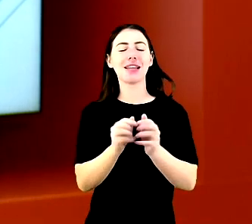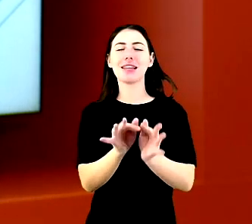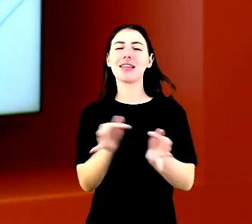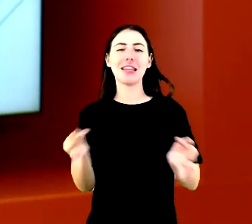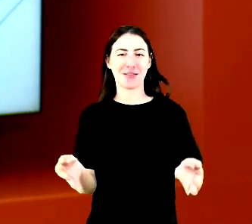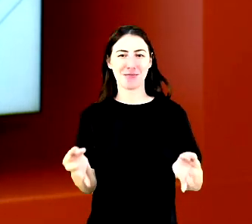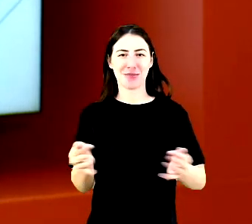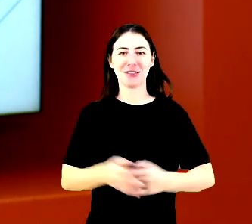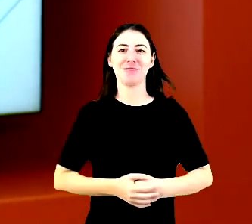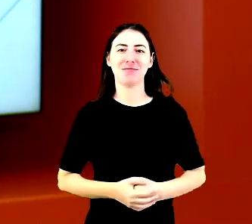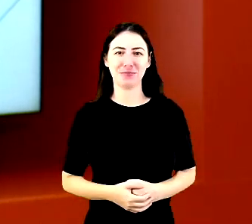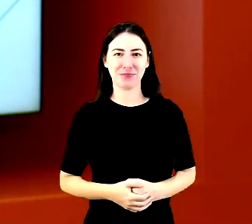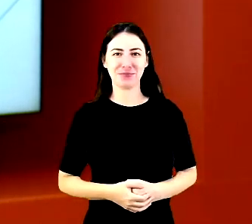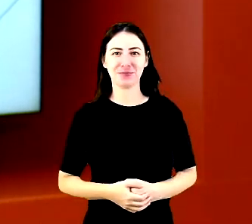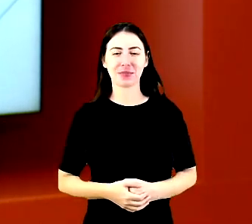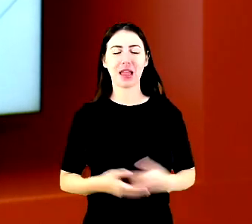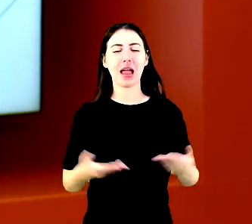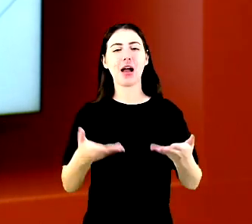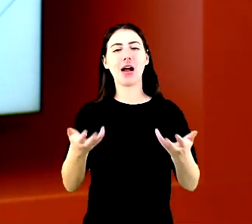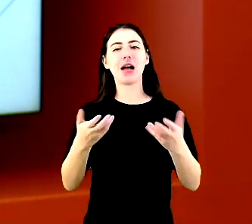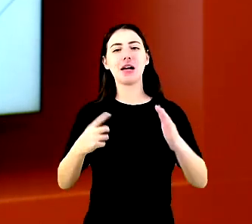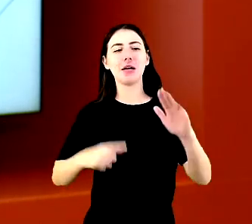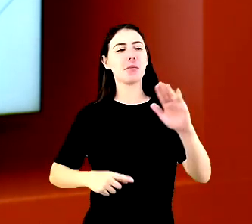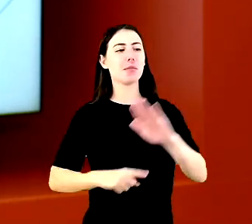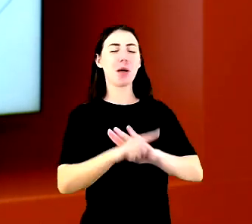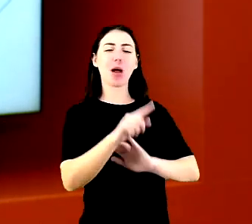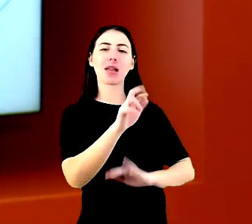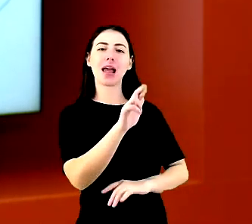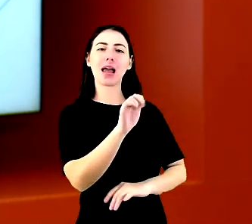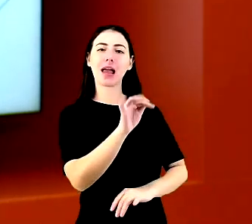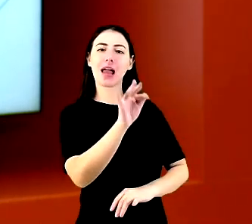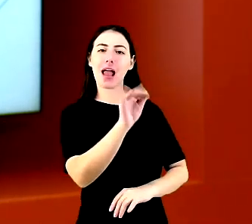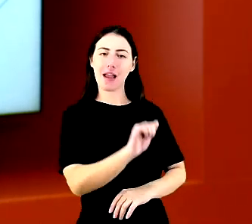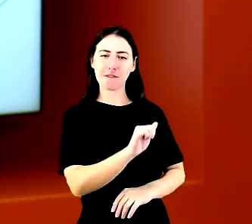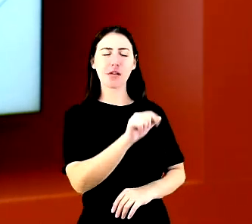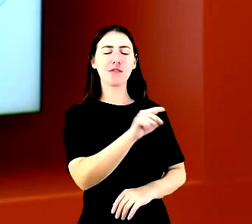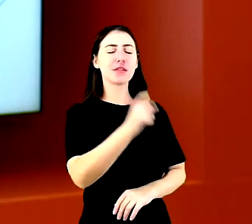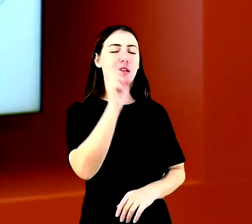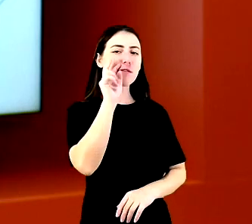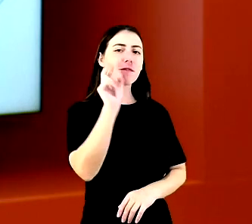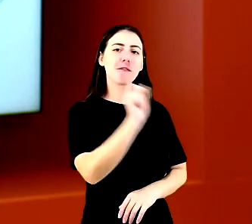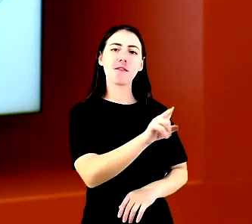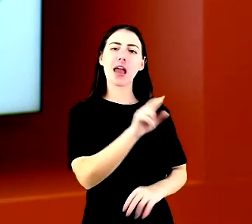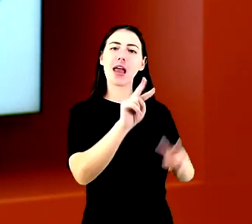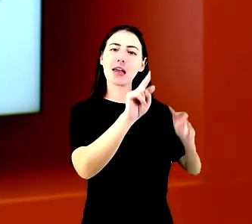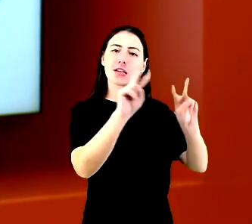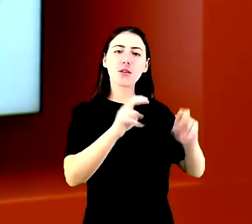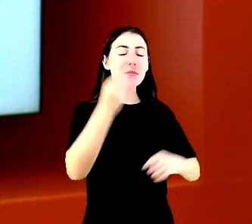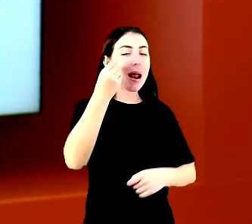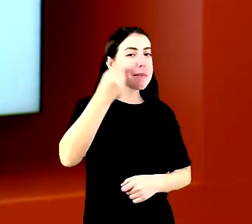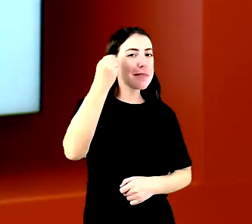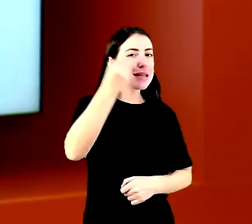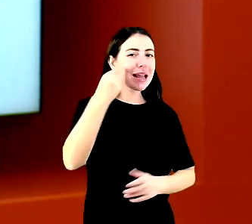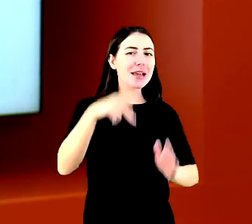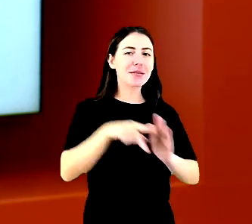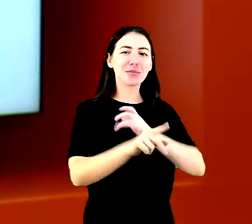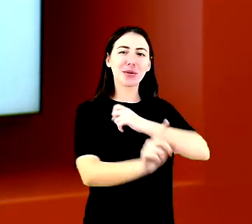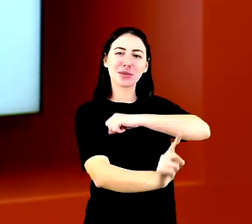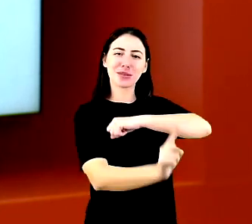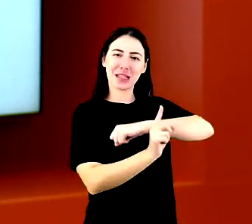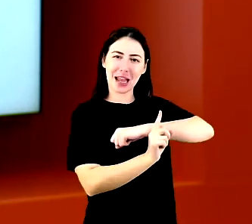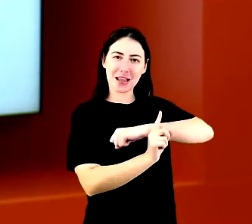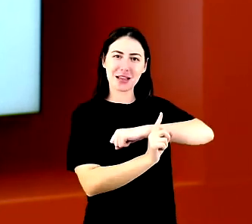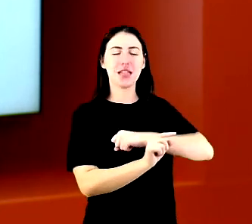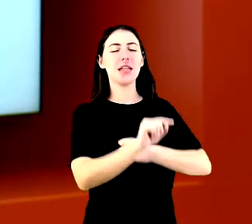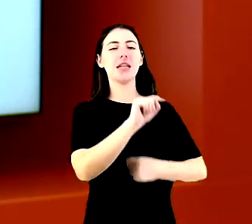perguntar agora, Rafa, como é que você vê a experiência do cliente considerando toda essa questão também do